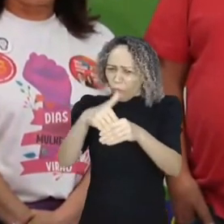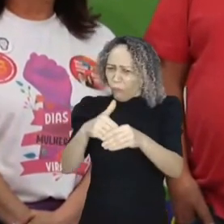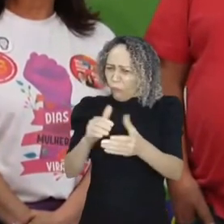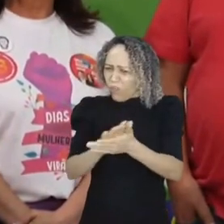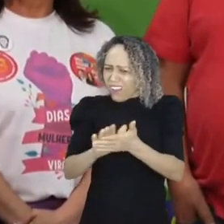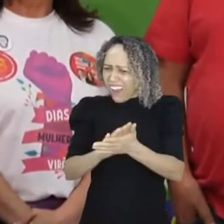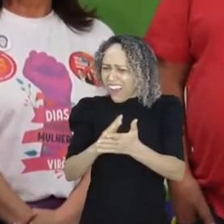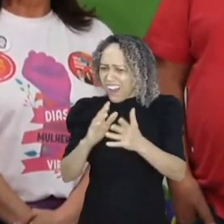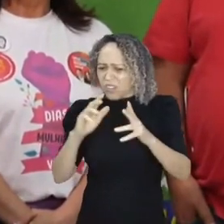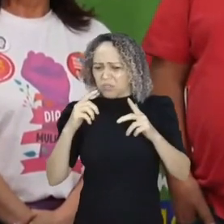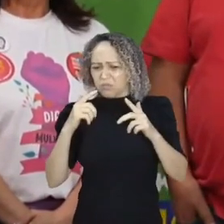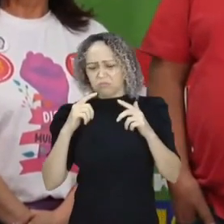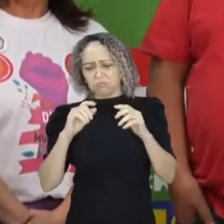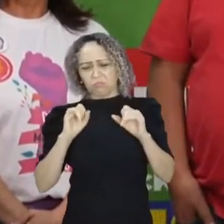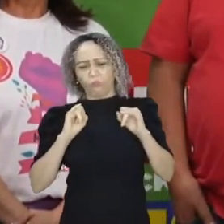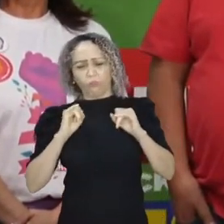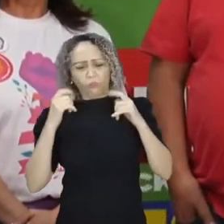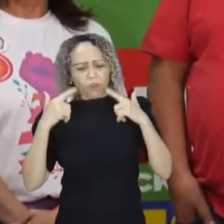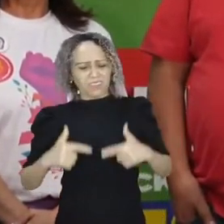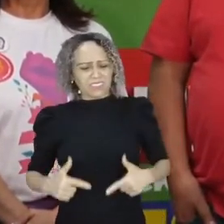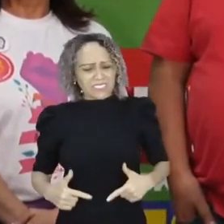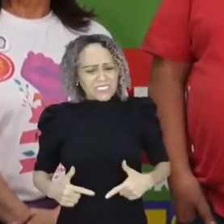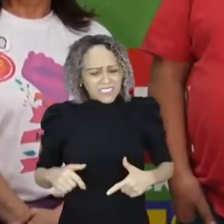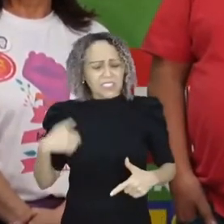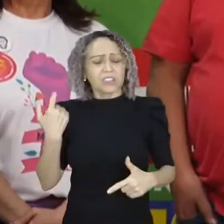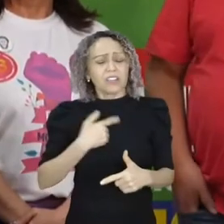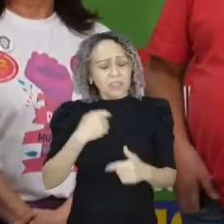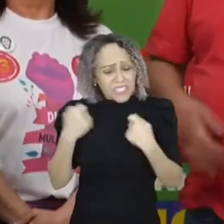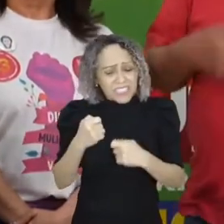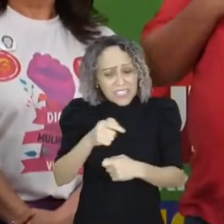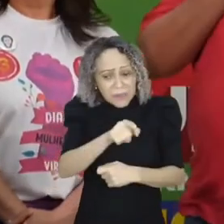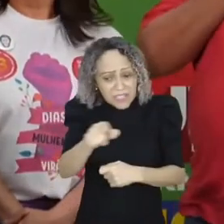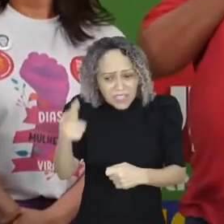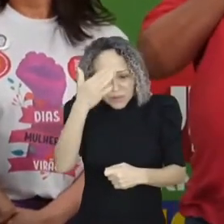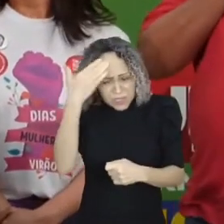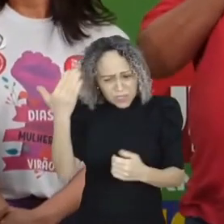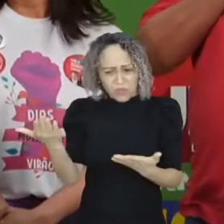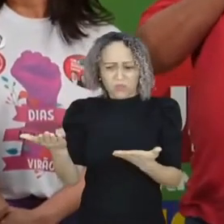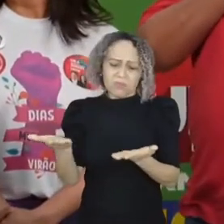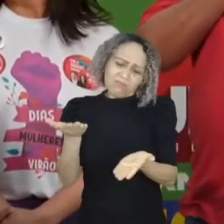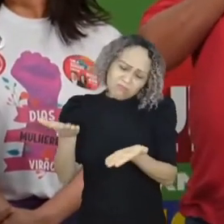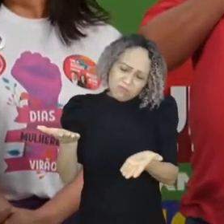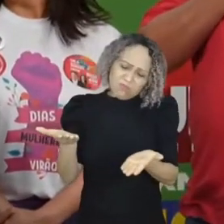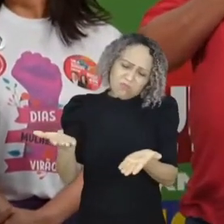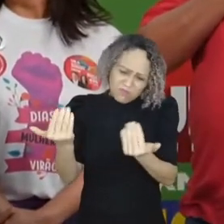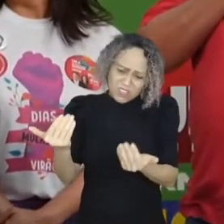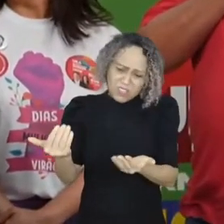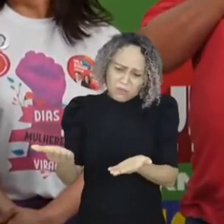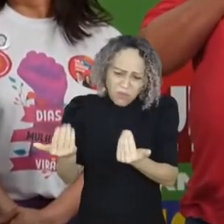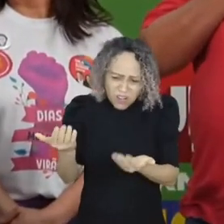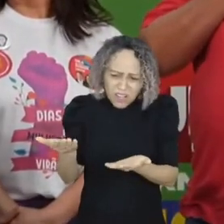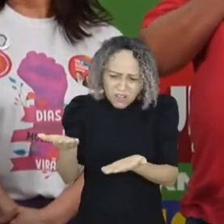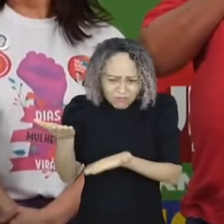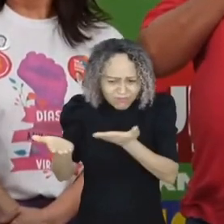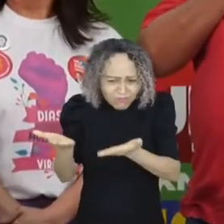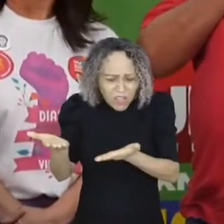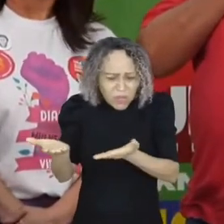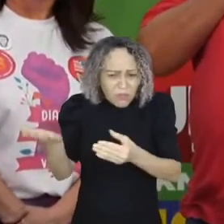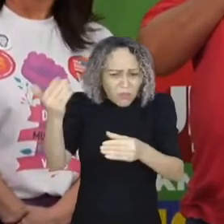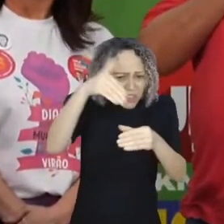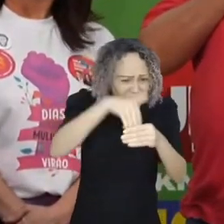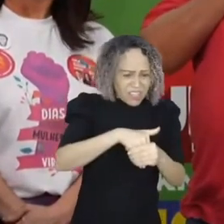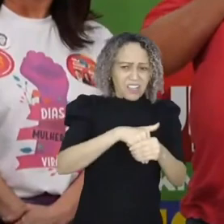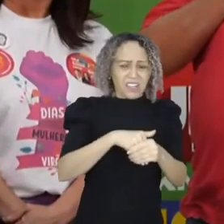preciso. Porque, veja, essas pessoas indo votar, a diferença está aí. A diferença está aí. Você veja